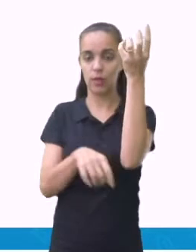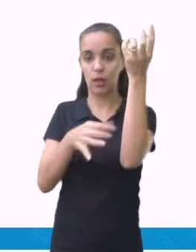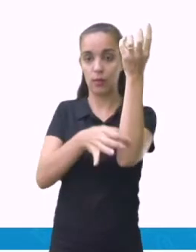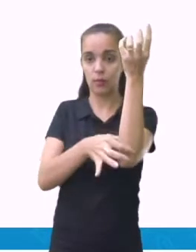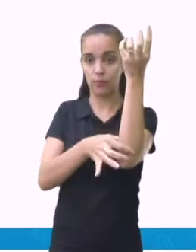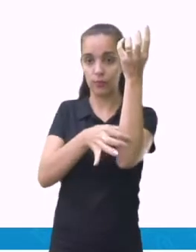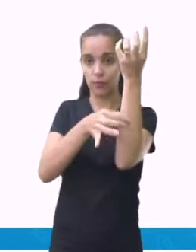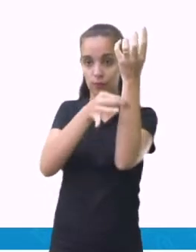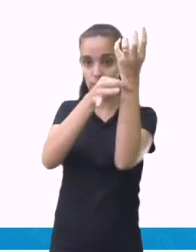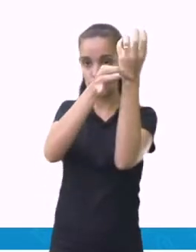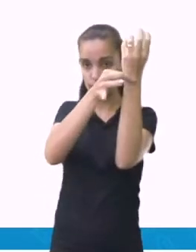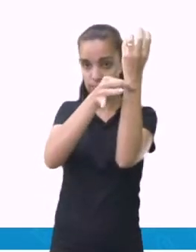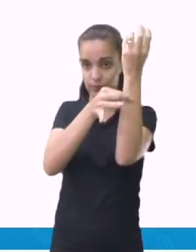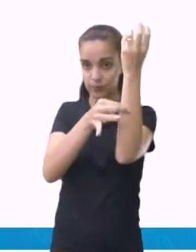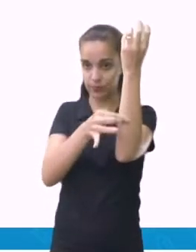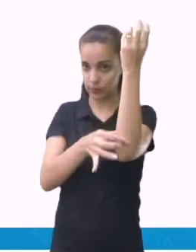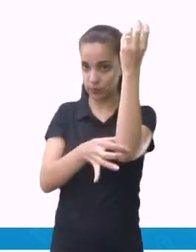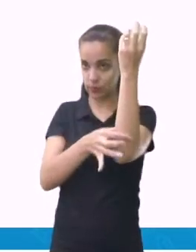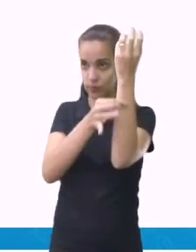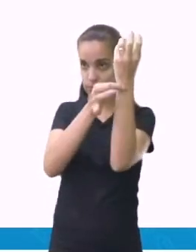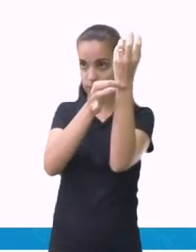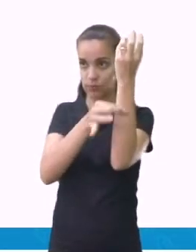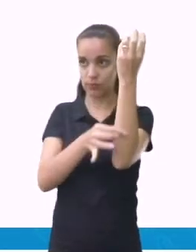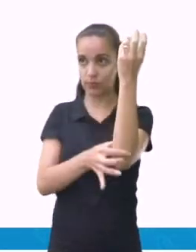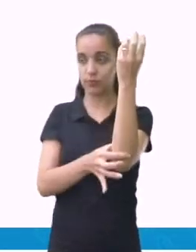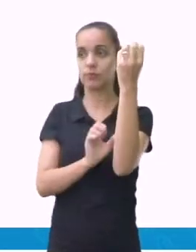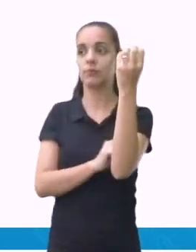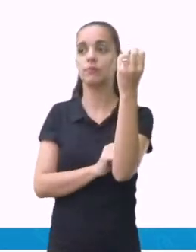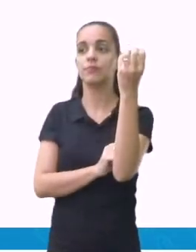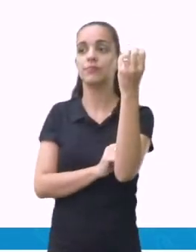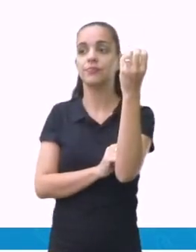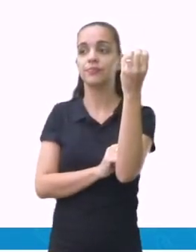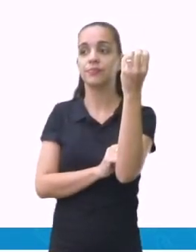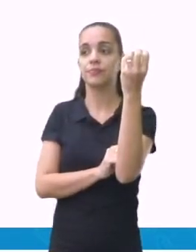Temos ali o caule ou tronco,